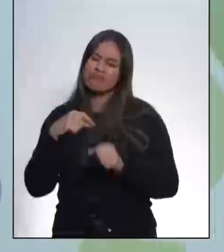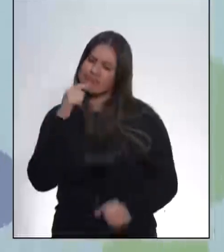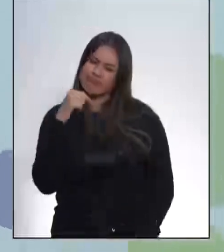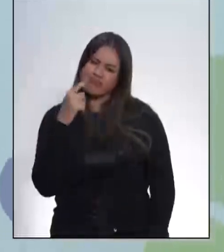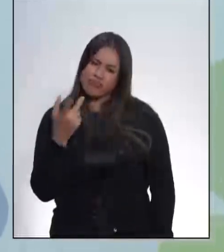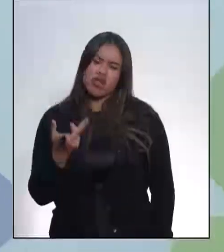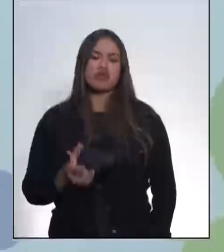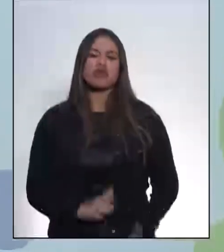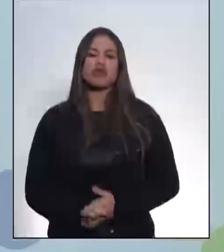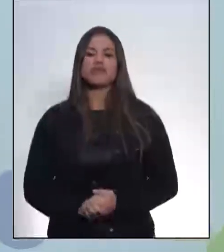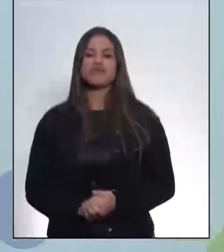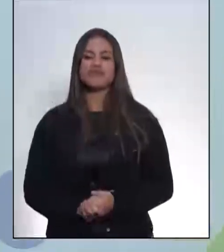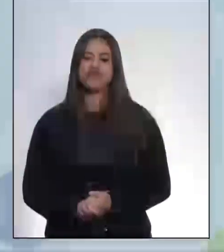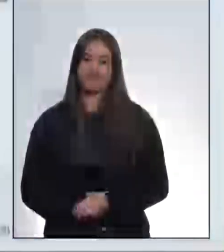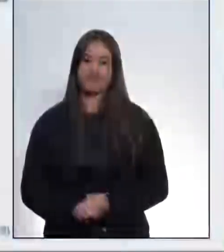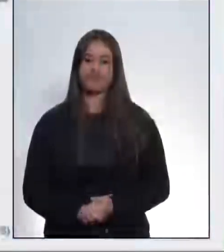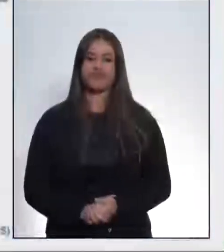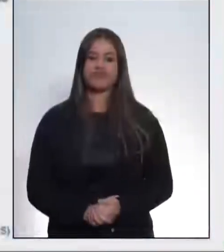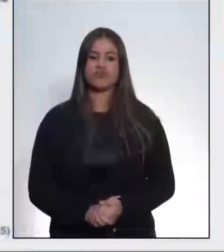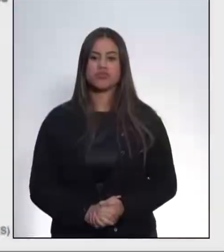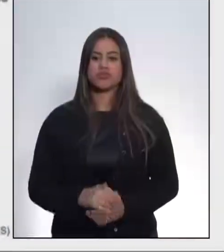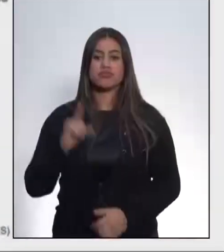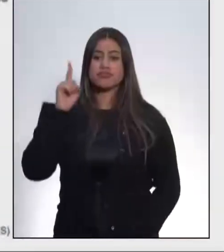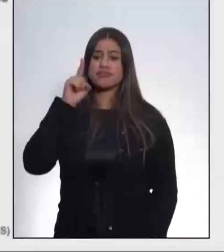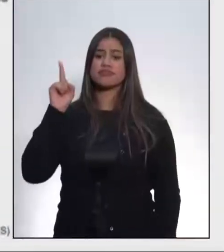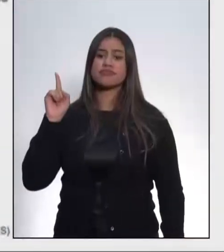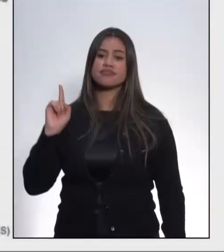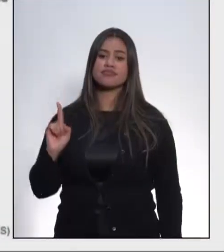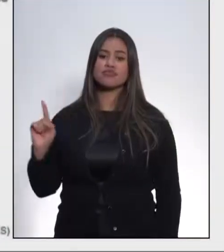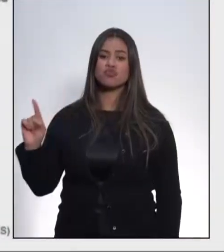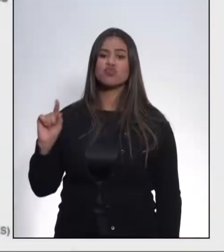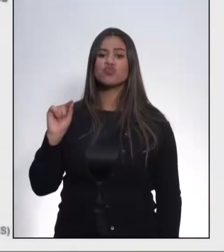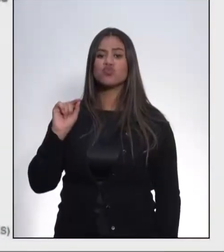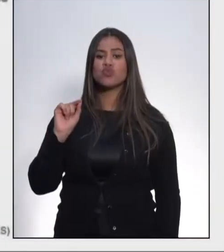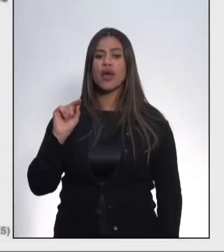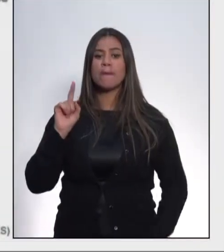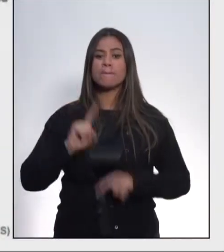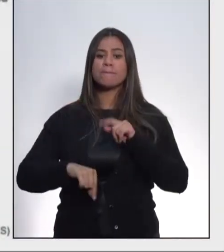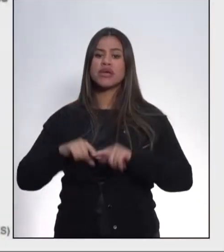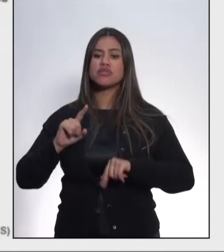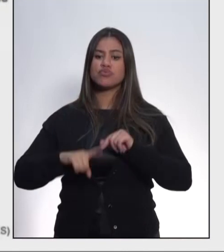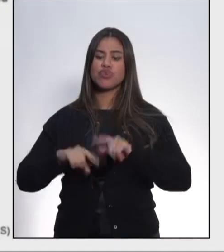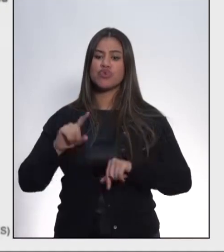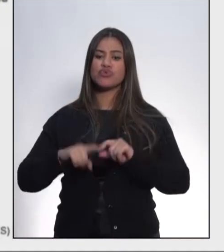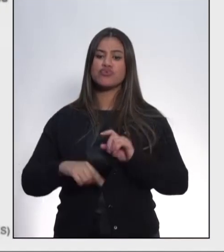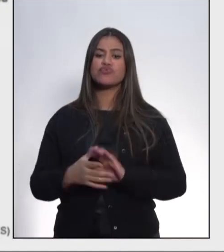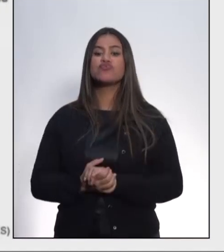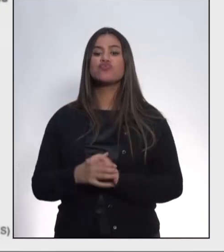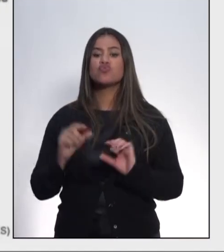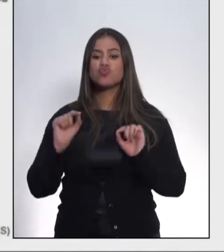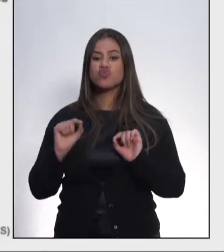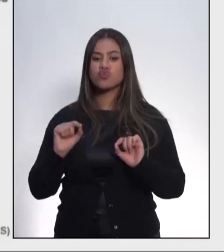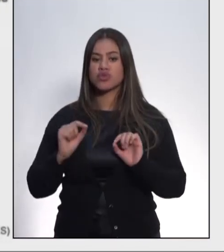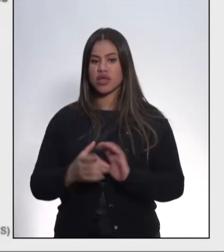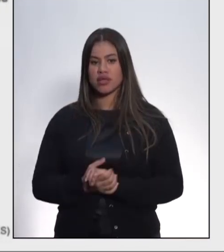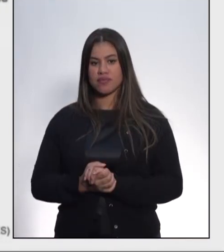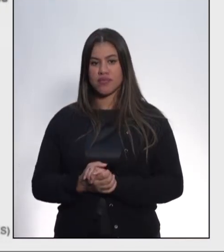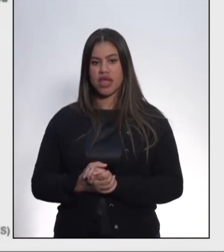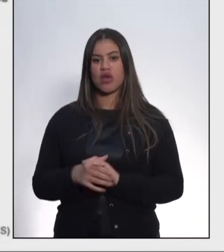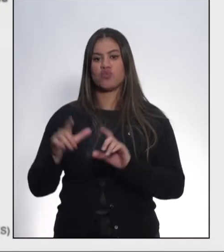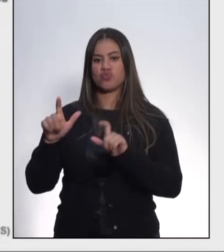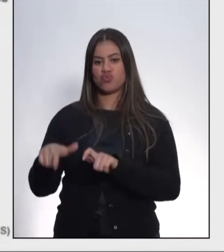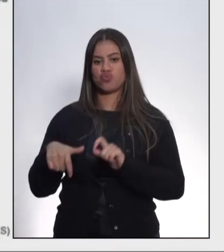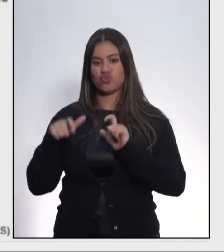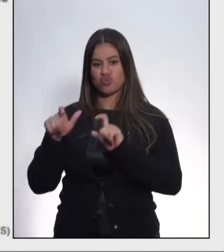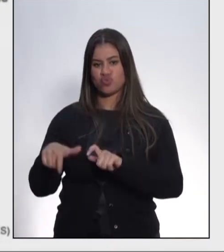Qual desses 5 exemplos, então, isso é uma questão do Enem, qual desses 5 exemplos também é um patrimônio imaterial? Vamos ver? Eu tenho um sítio arqueológico